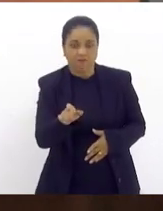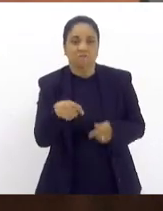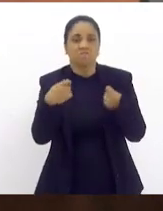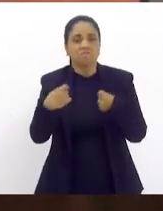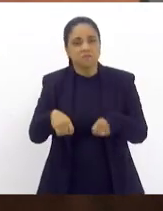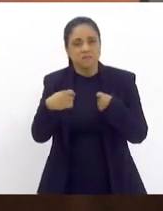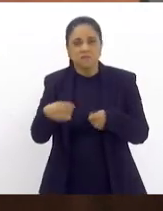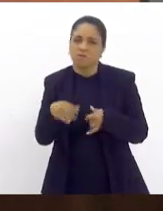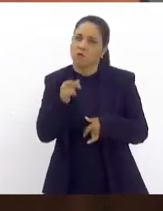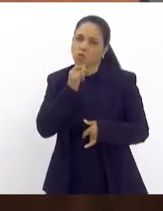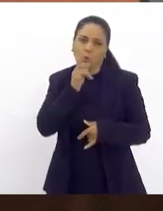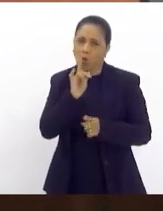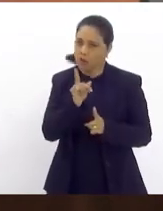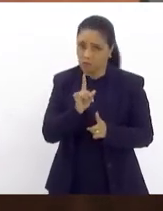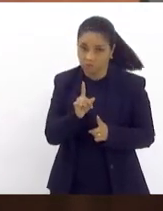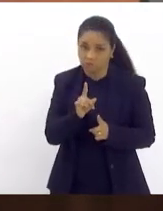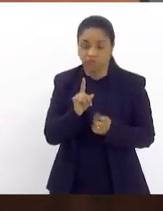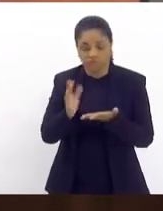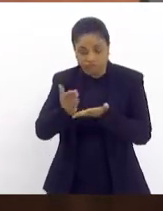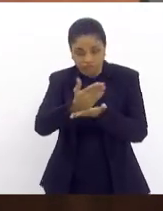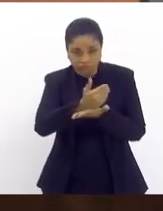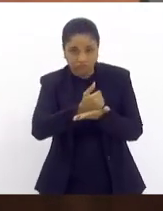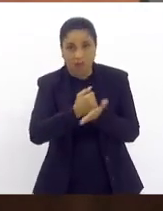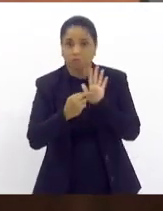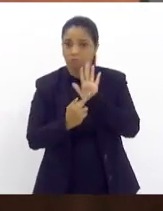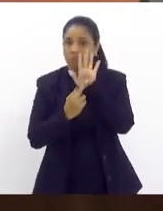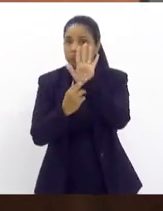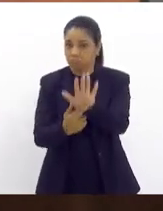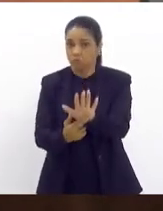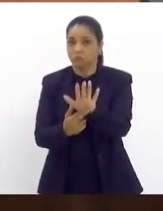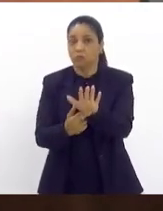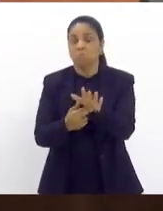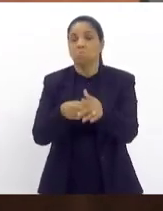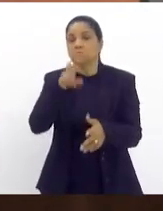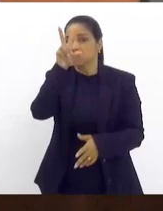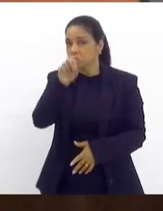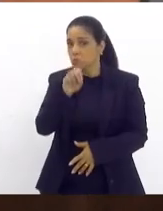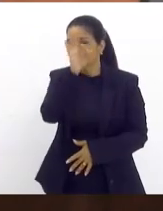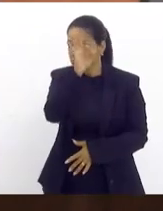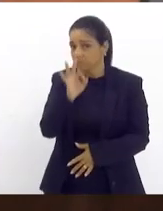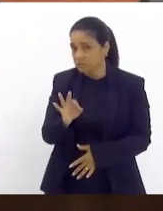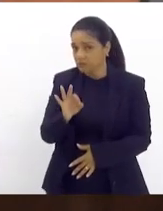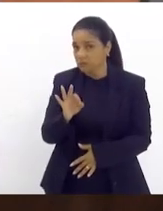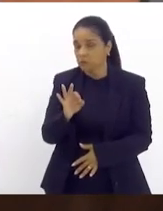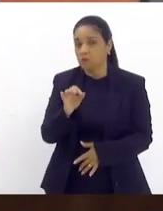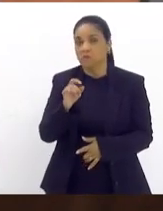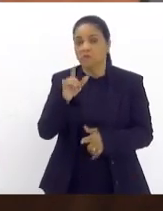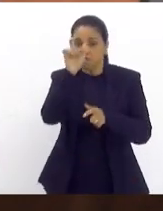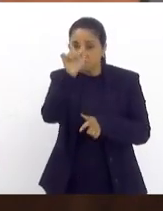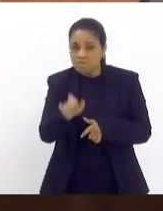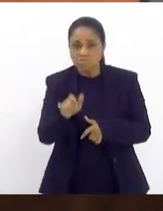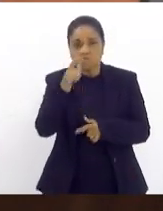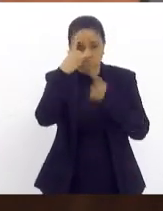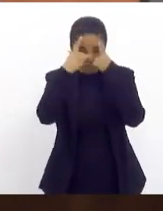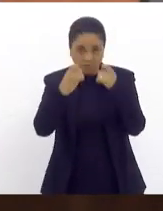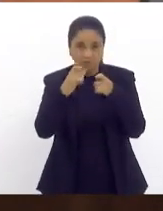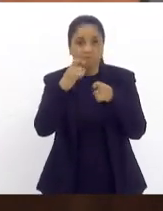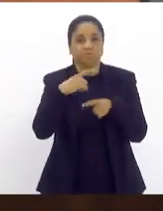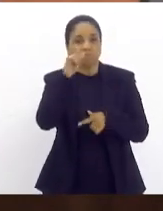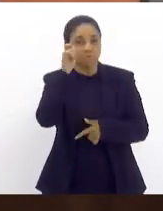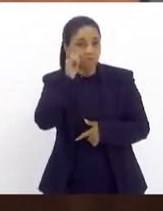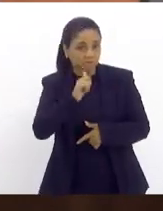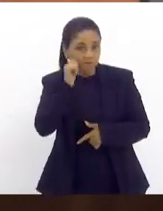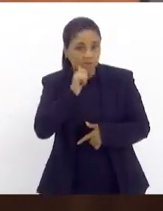temos esses dados que revelam que mais da metade das vítimas de estudo de estupro no Rio de Janeiro foram mulheres